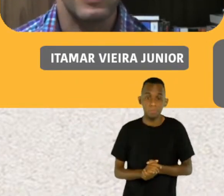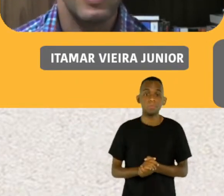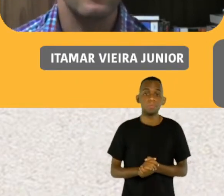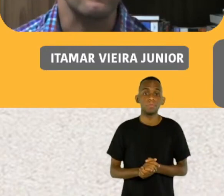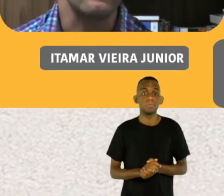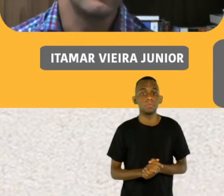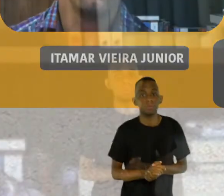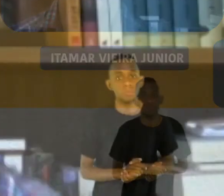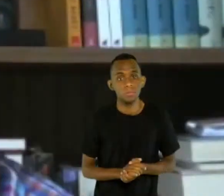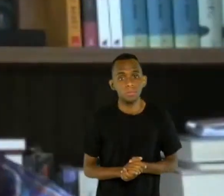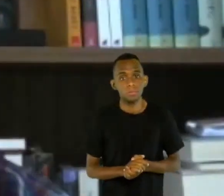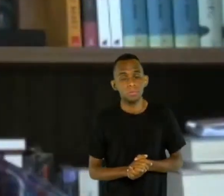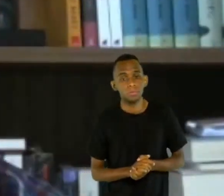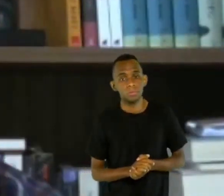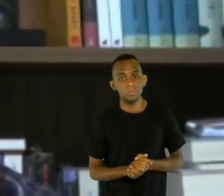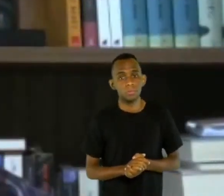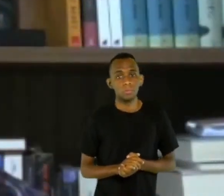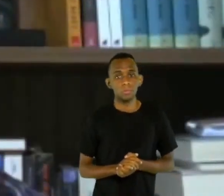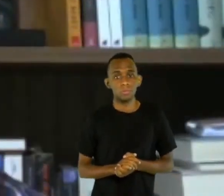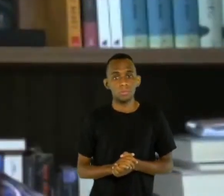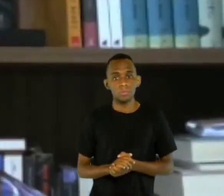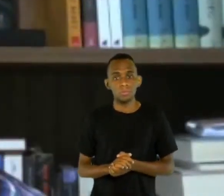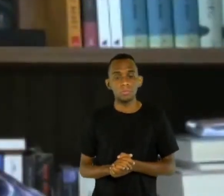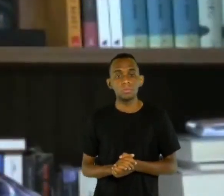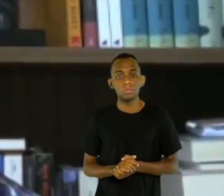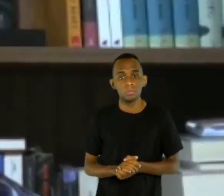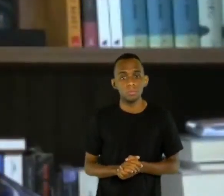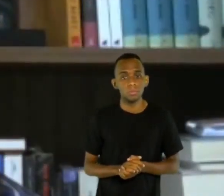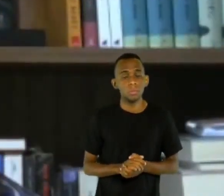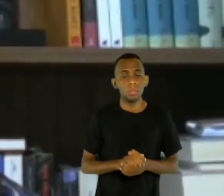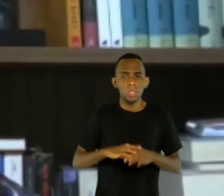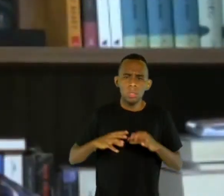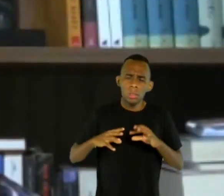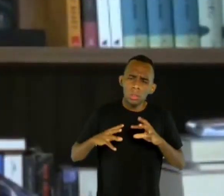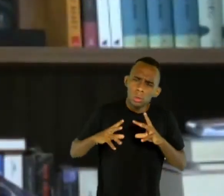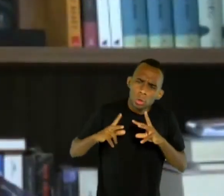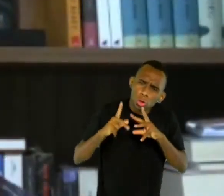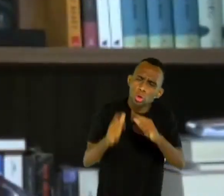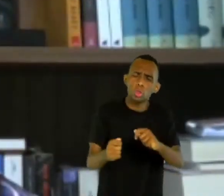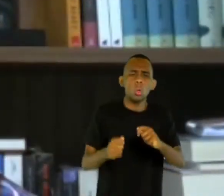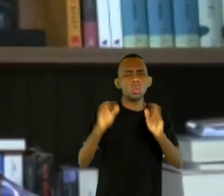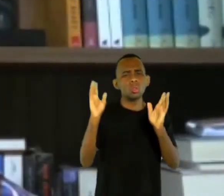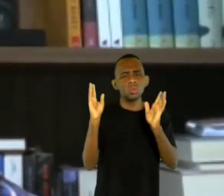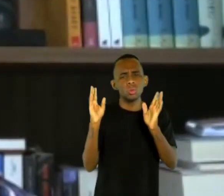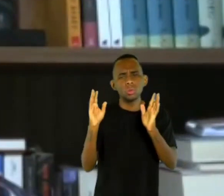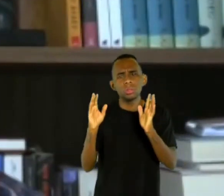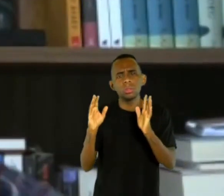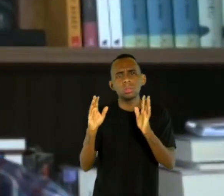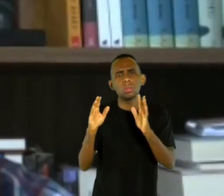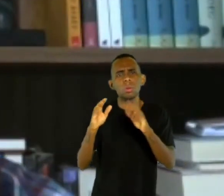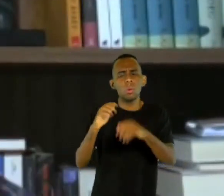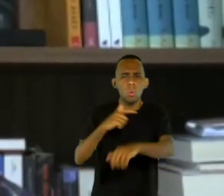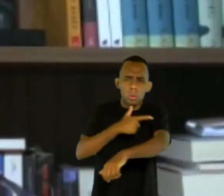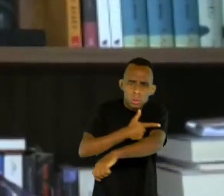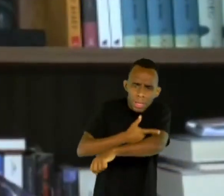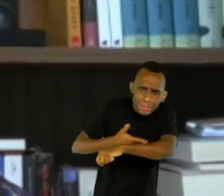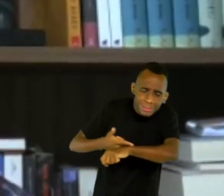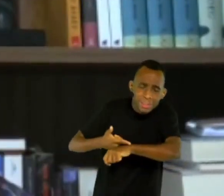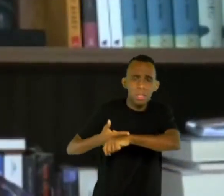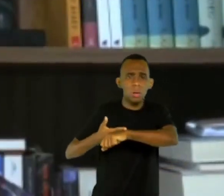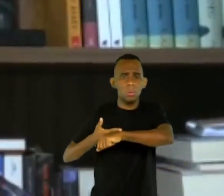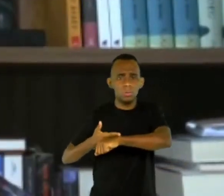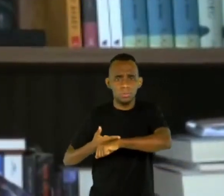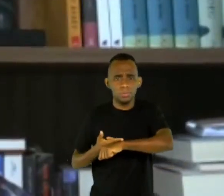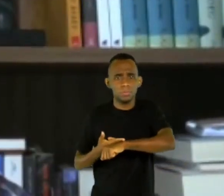Torto Arado, com toda a sua carência de educação, né,